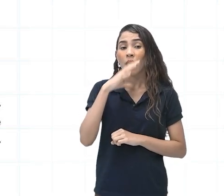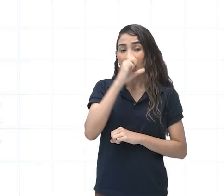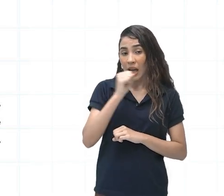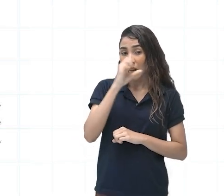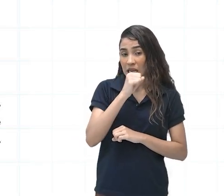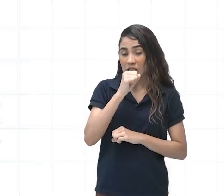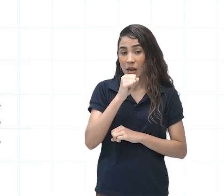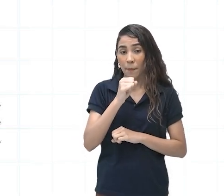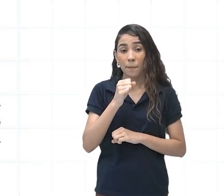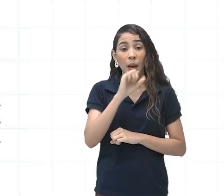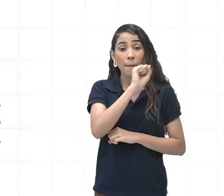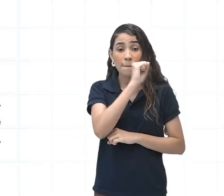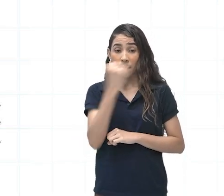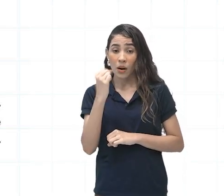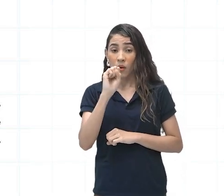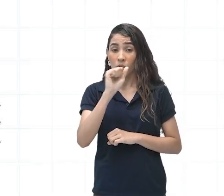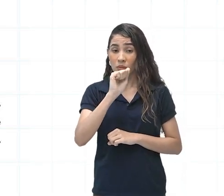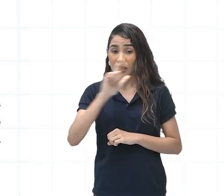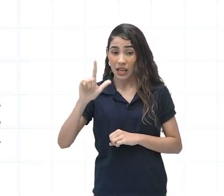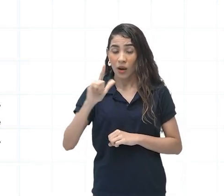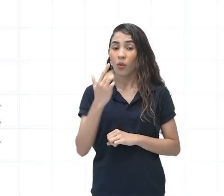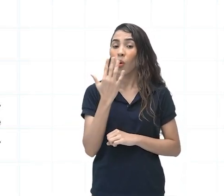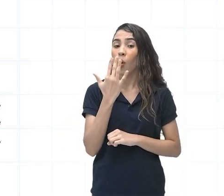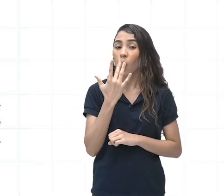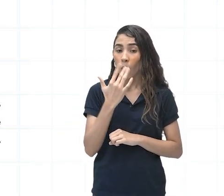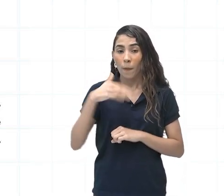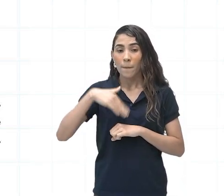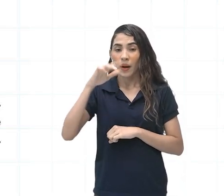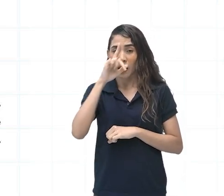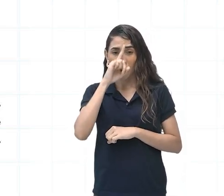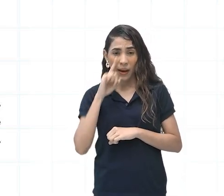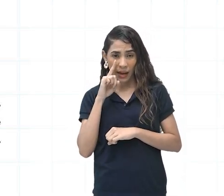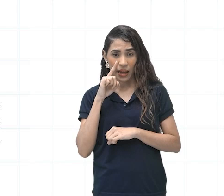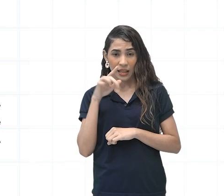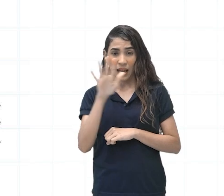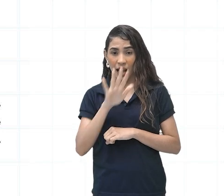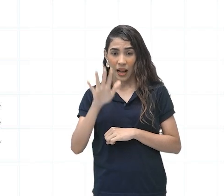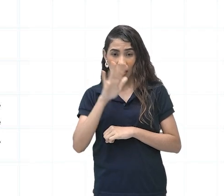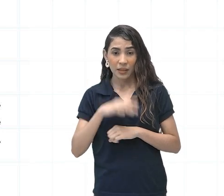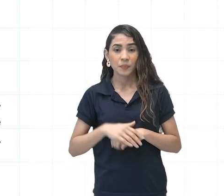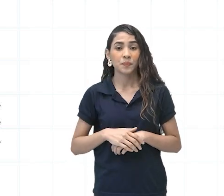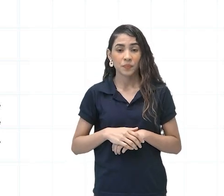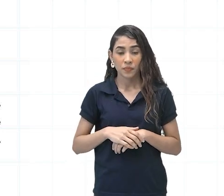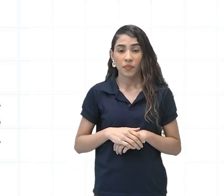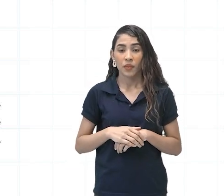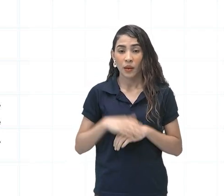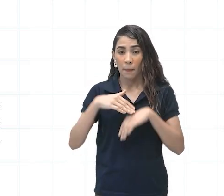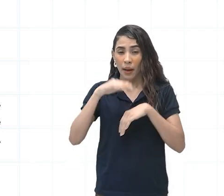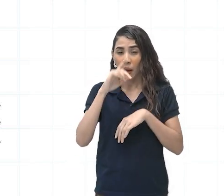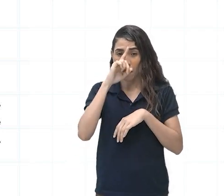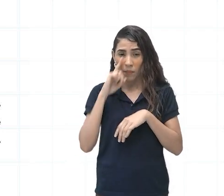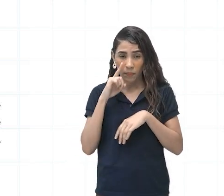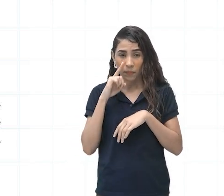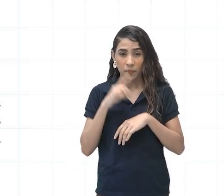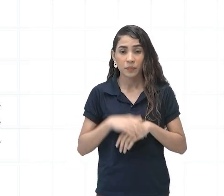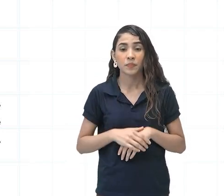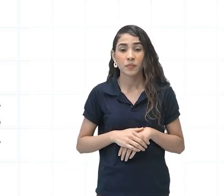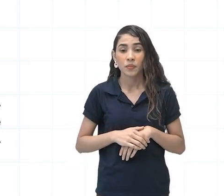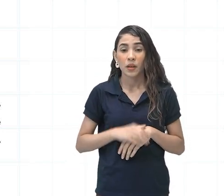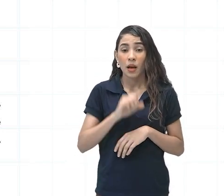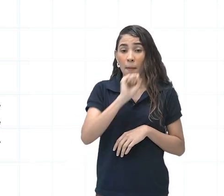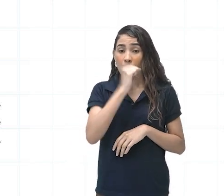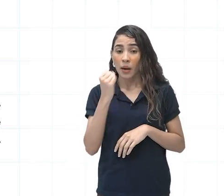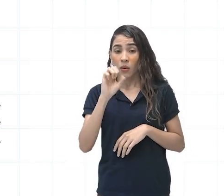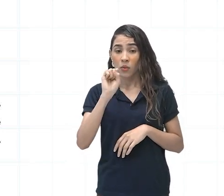Pode ser pão de sal, nesta cor mais amarelada, nessa região aí, né, onde está mais amarelado o mapa, chama-se